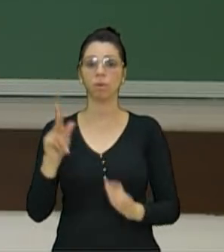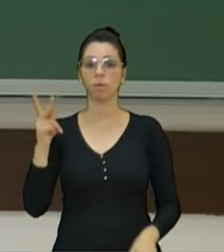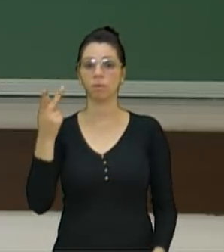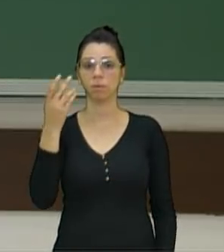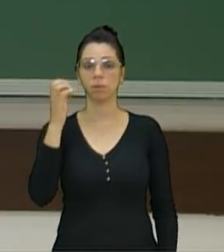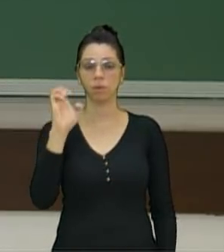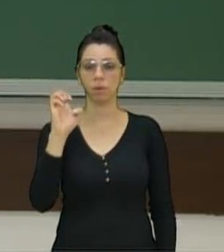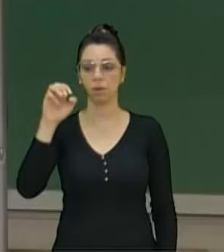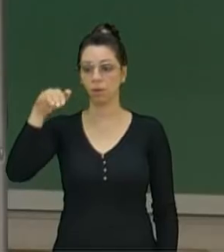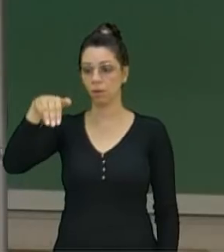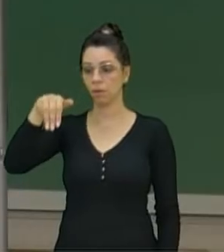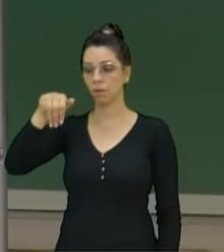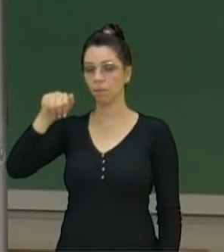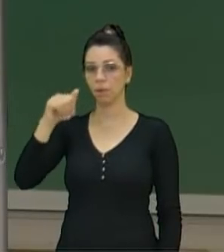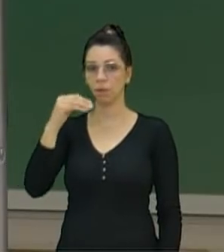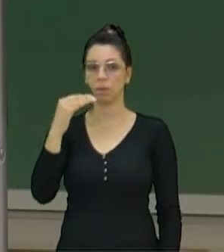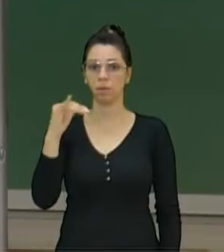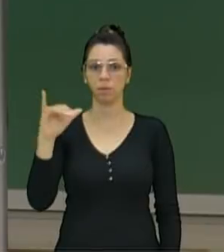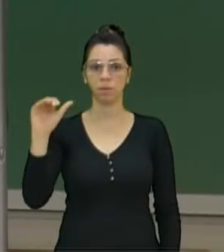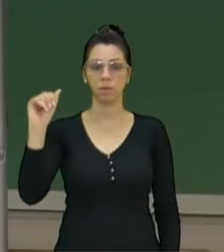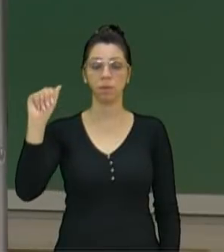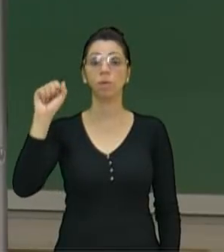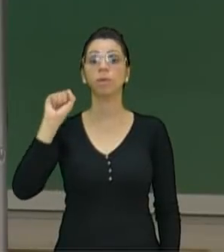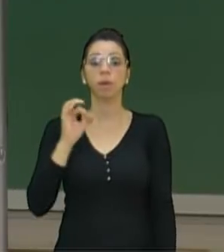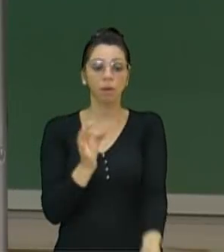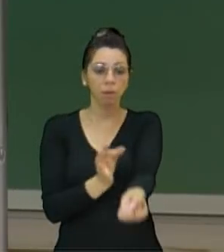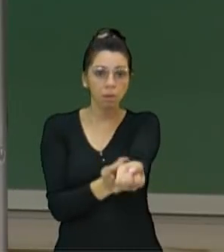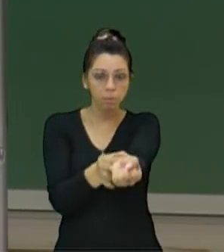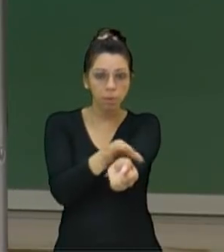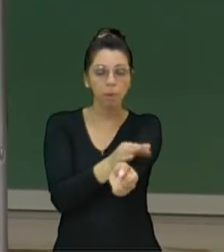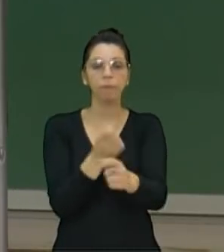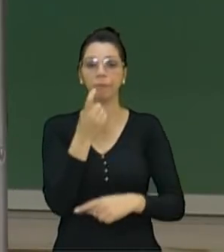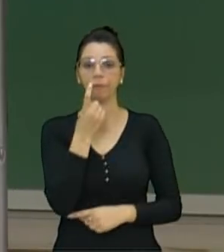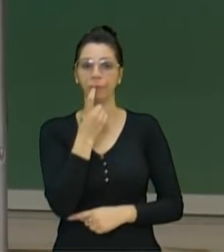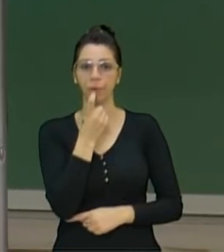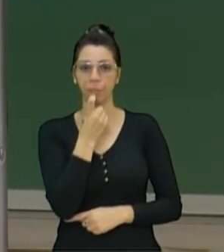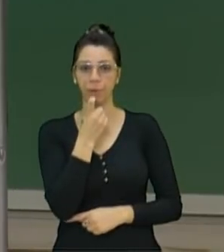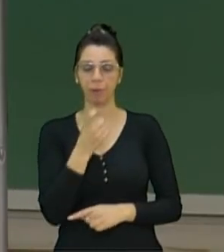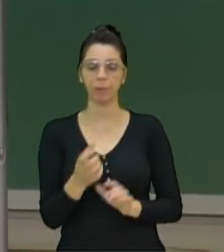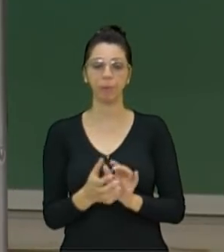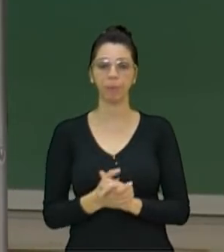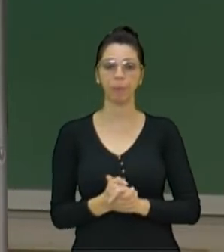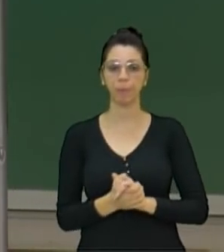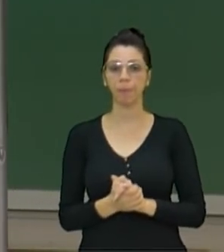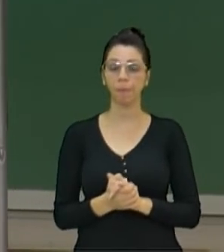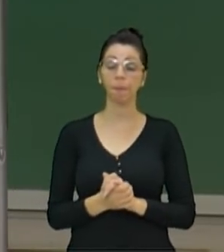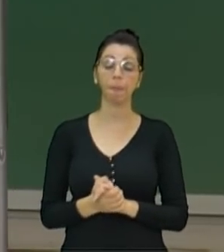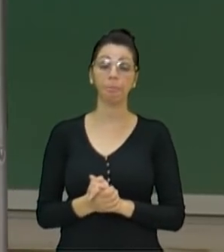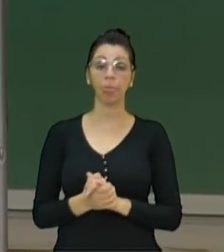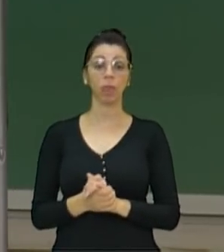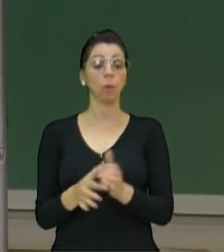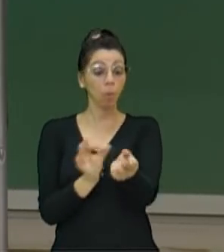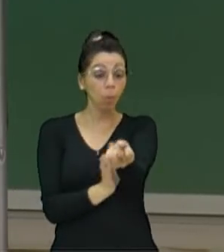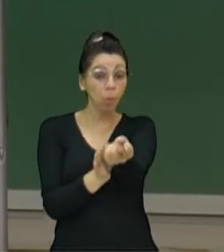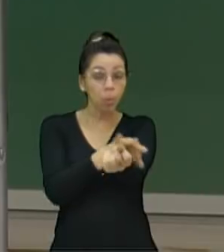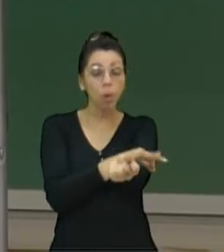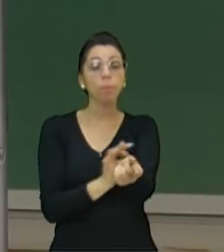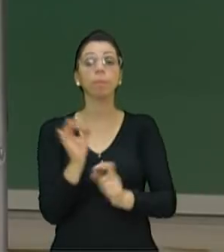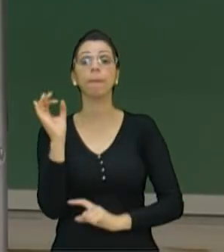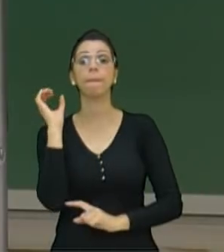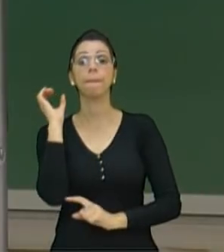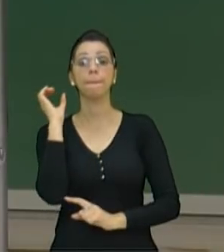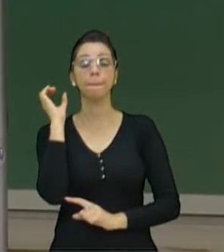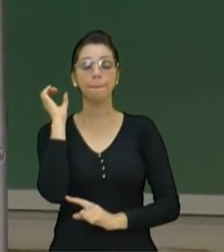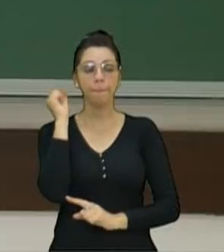hemácias, ou seja, os glóbulos vermelhos, tá? Então, glóbulos brancos, né, também chamados de leucócitos, e